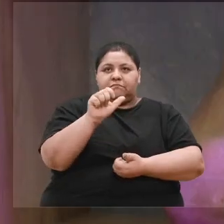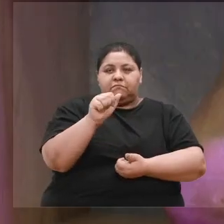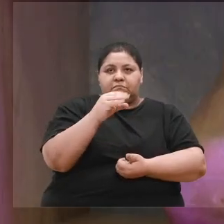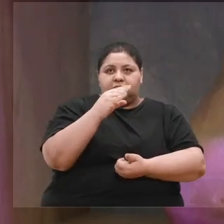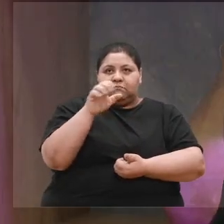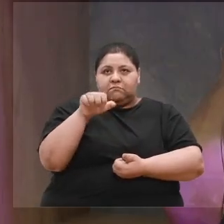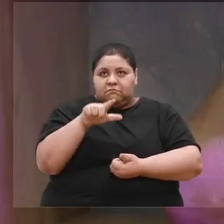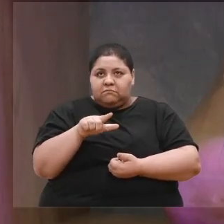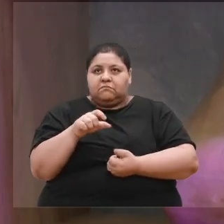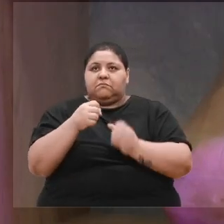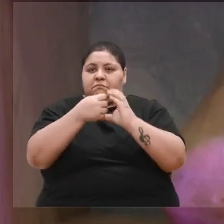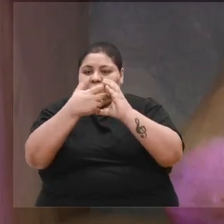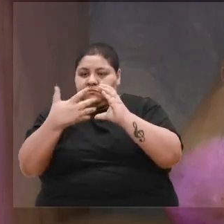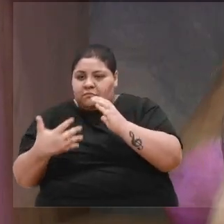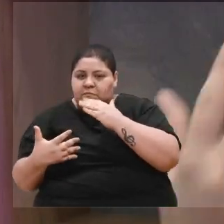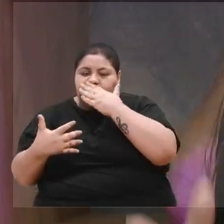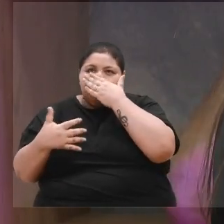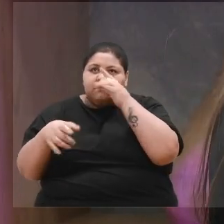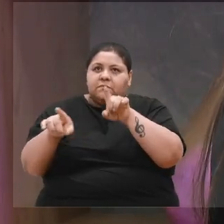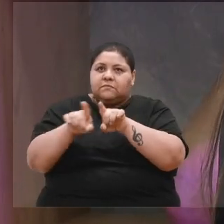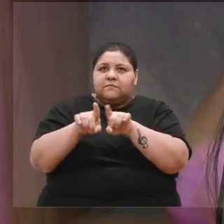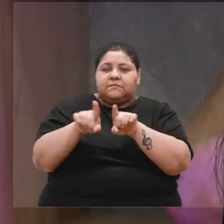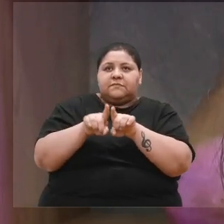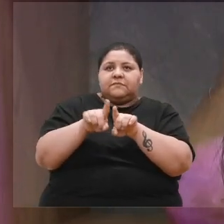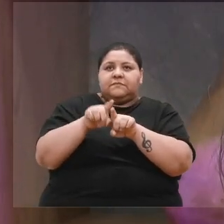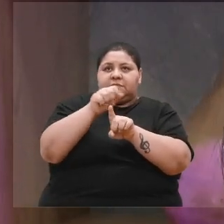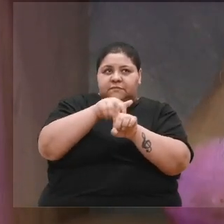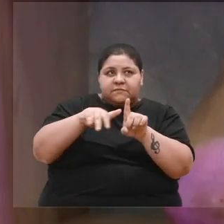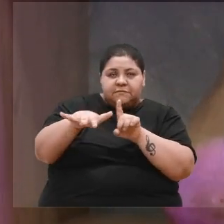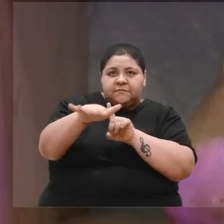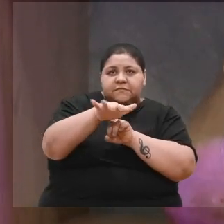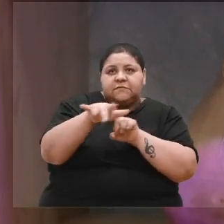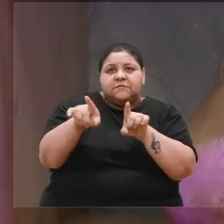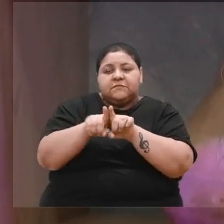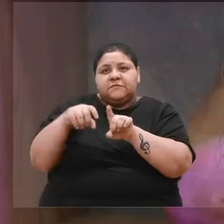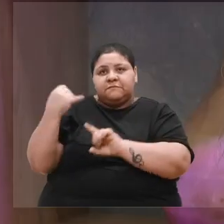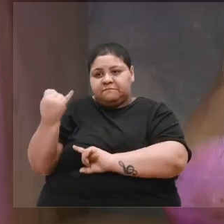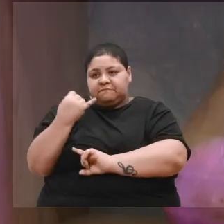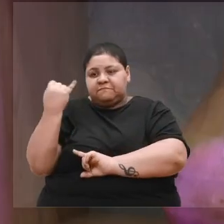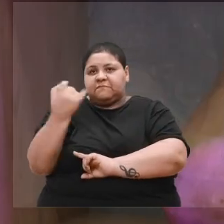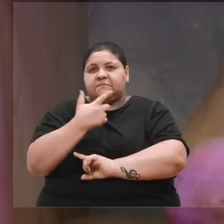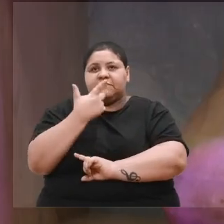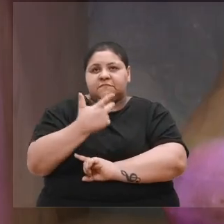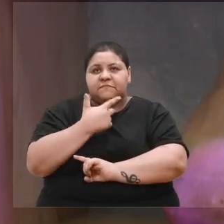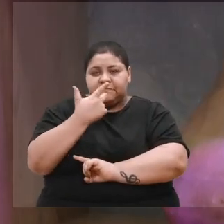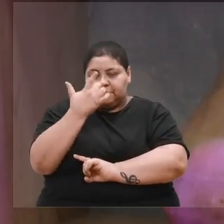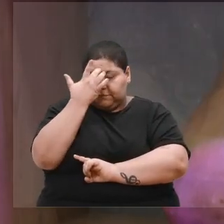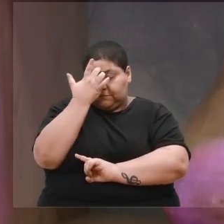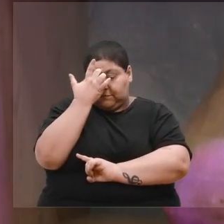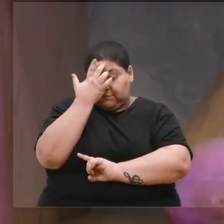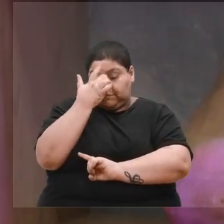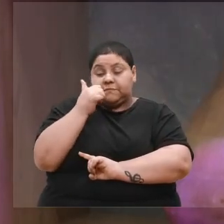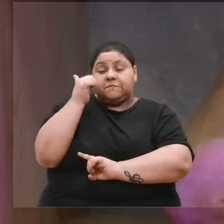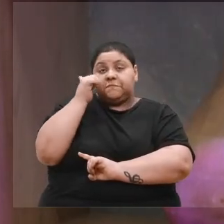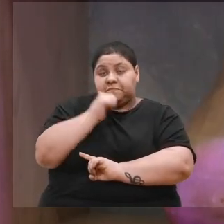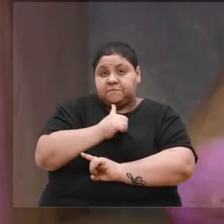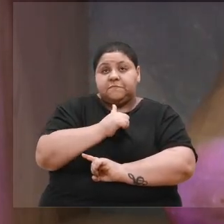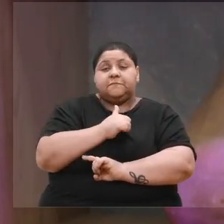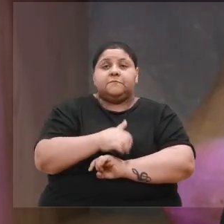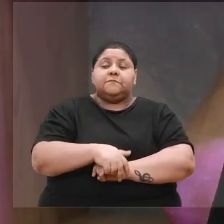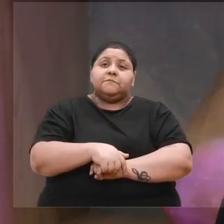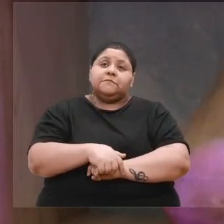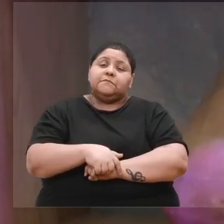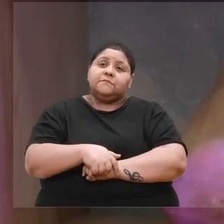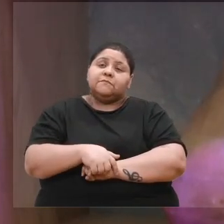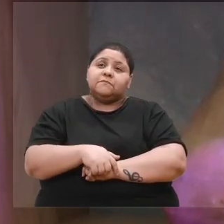ela... pelas suas características, pelos seus marcadores sociais também, que é importante, né, trazer, ela foi uma mulher